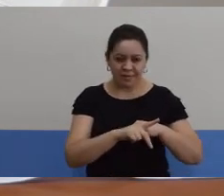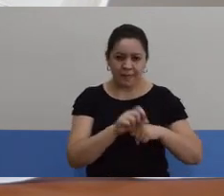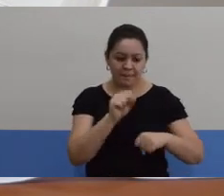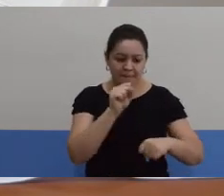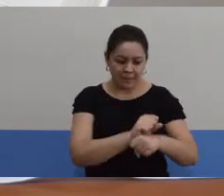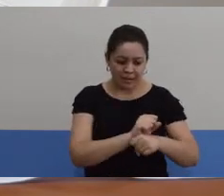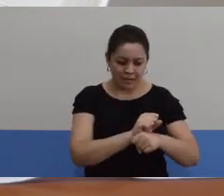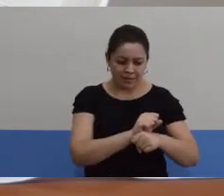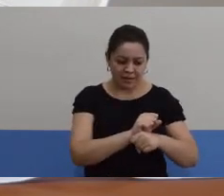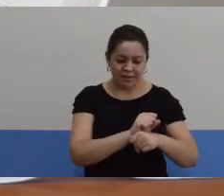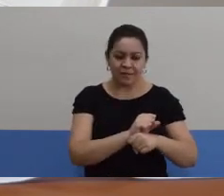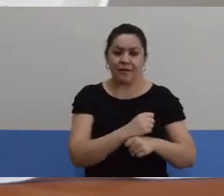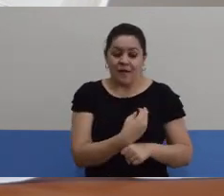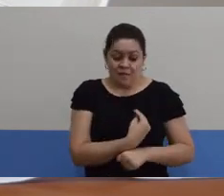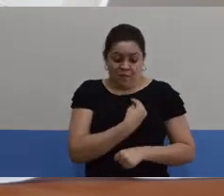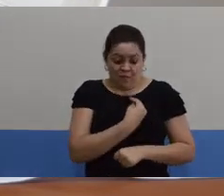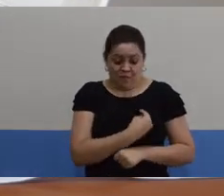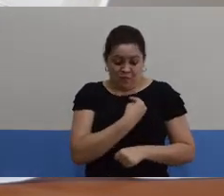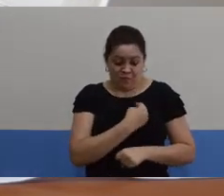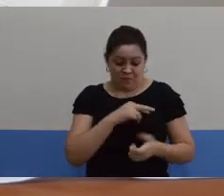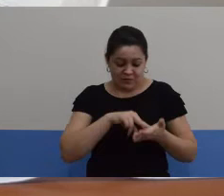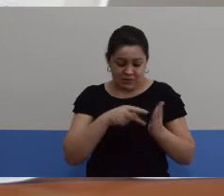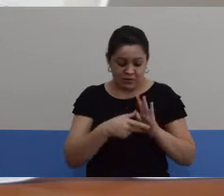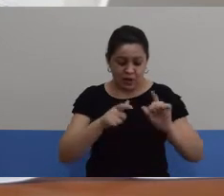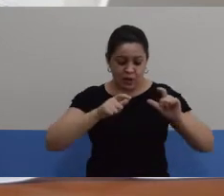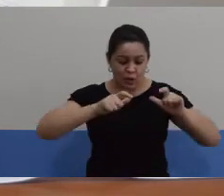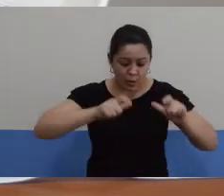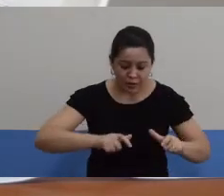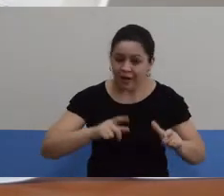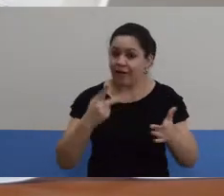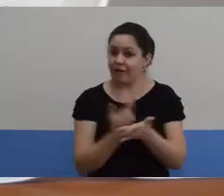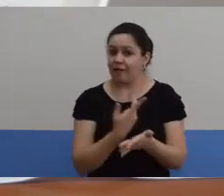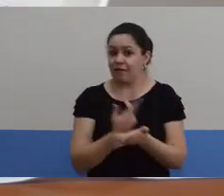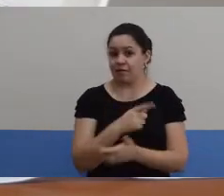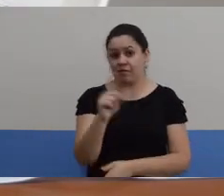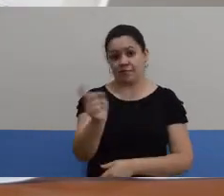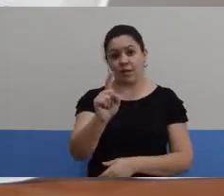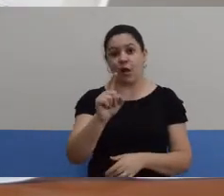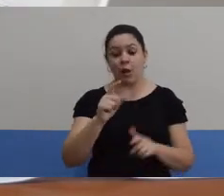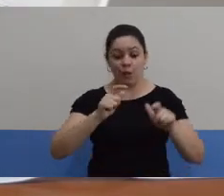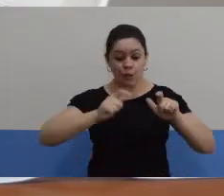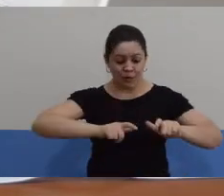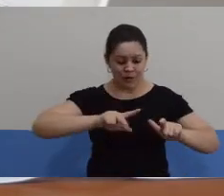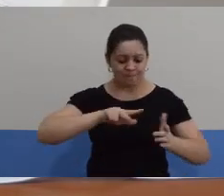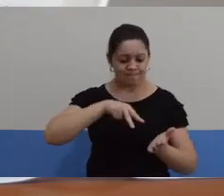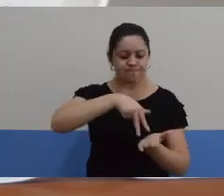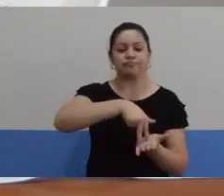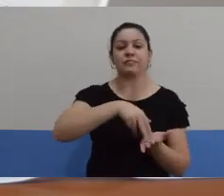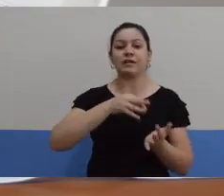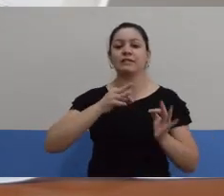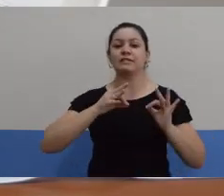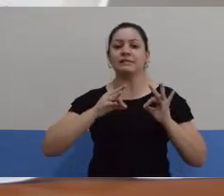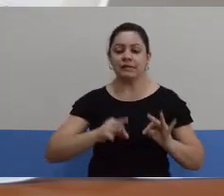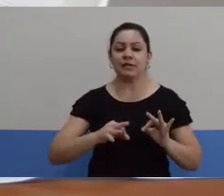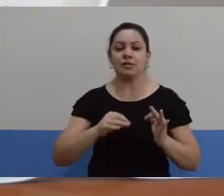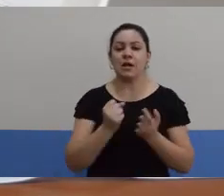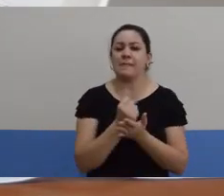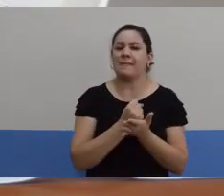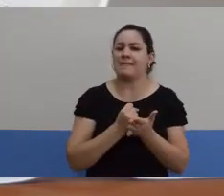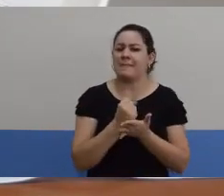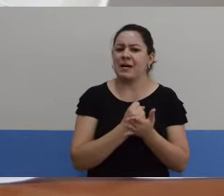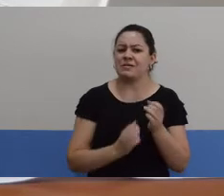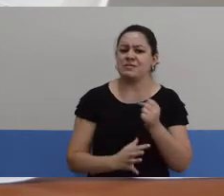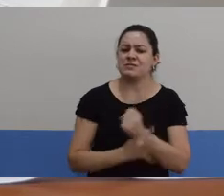lugar errado, ela está no lugar correto, para dar segurança, para dar consistência,